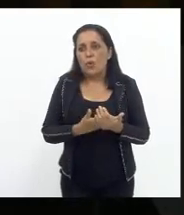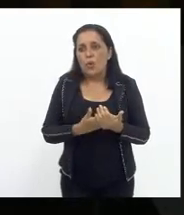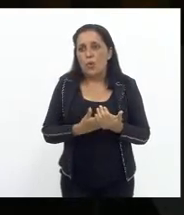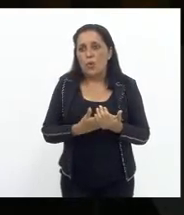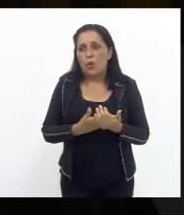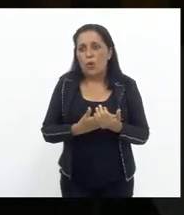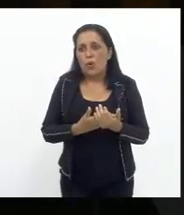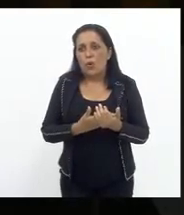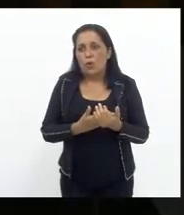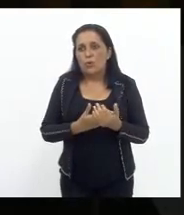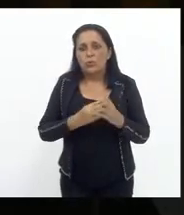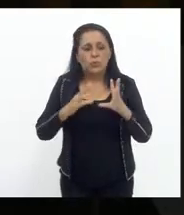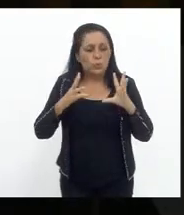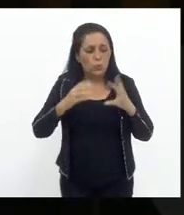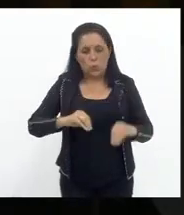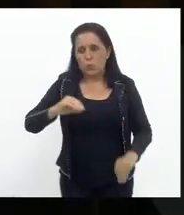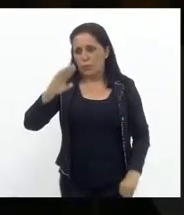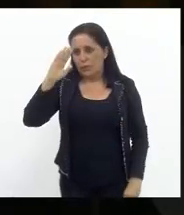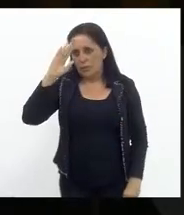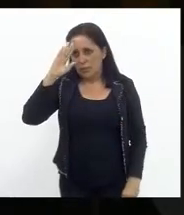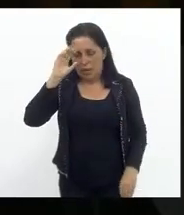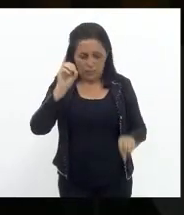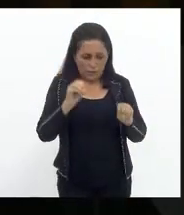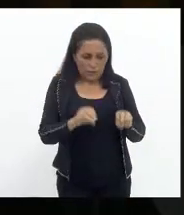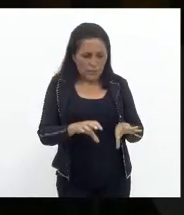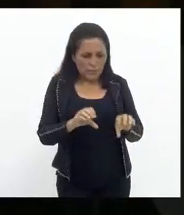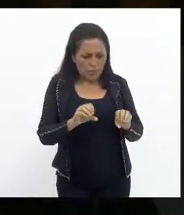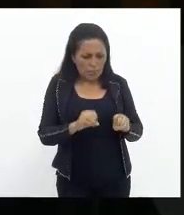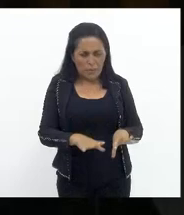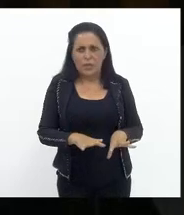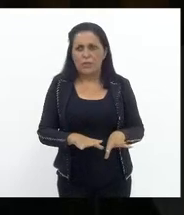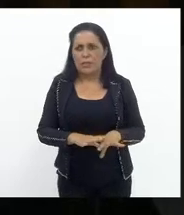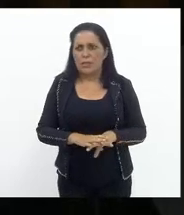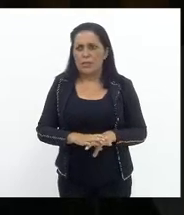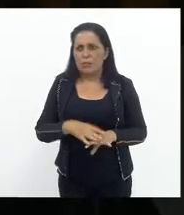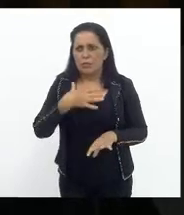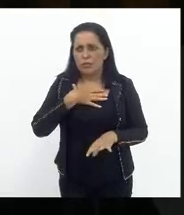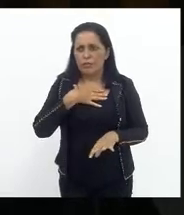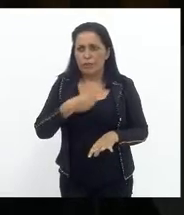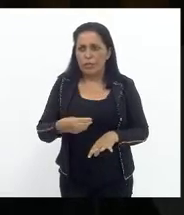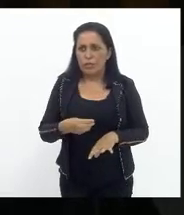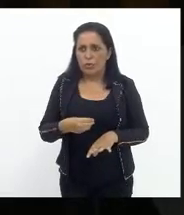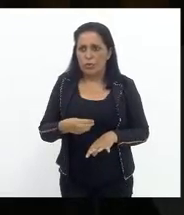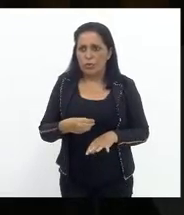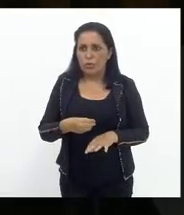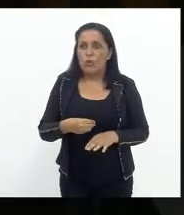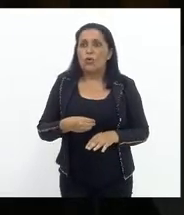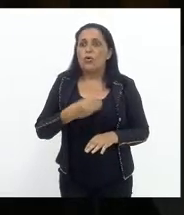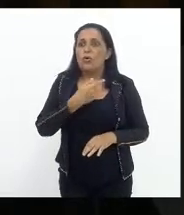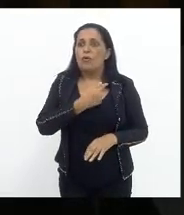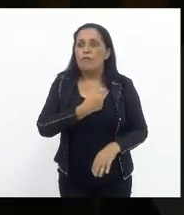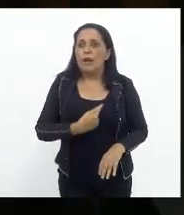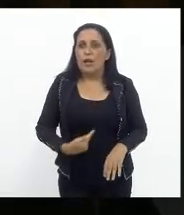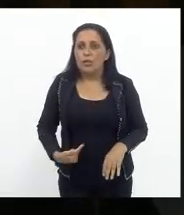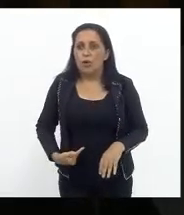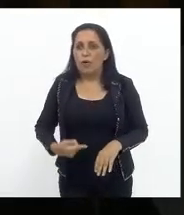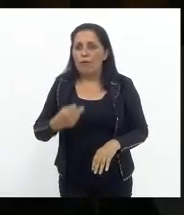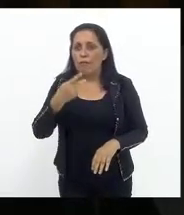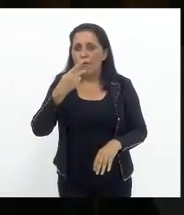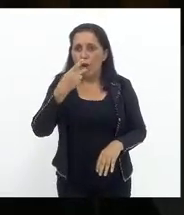teor cívico-militar, com disciplina e hierarquia para os seus filhos, o governador Cláudio Castro me deu